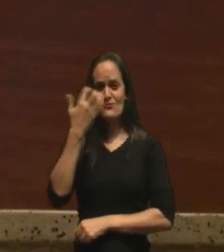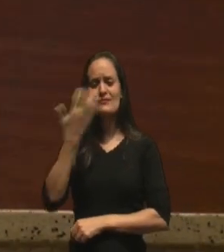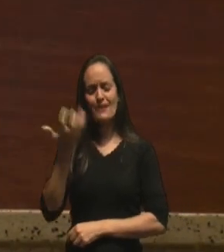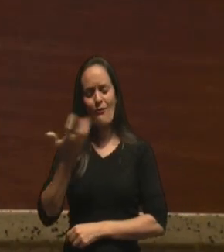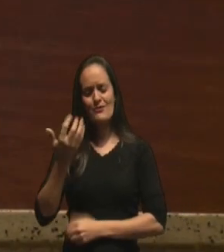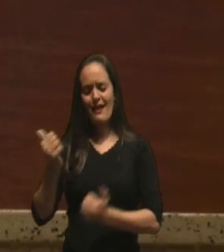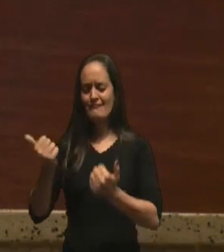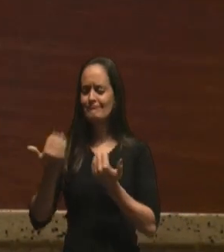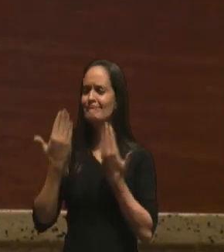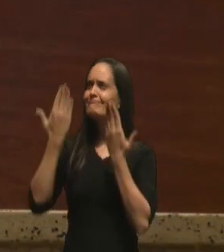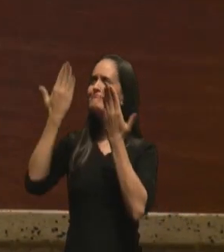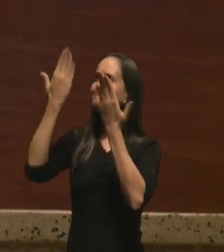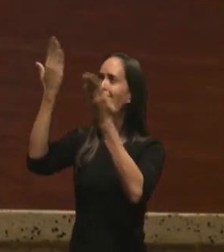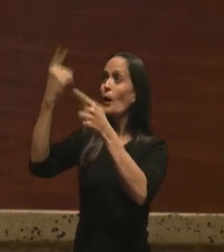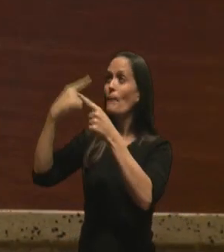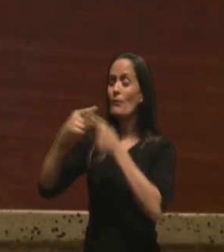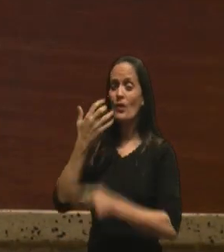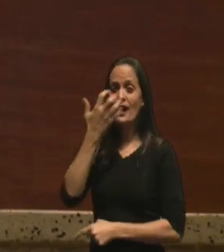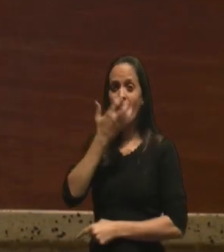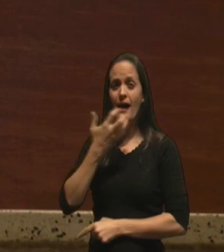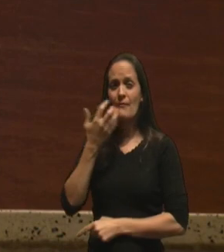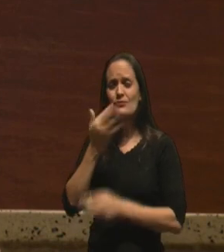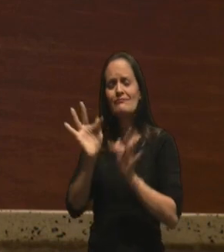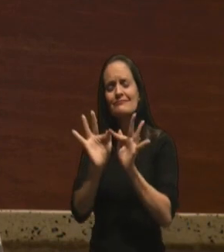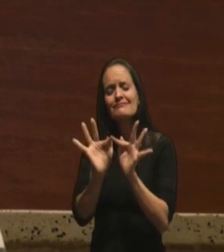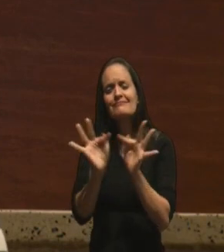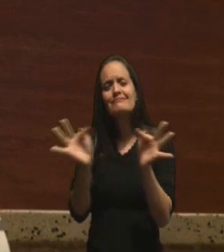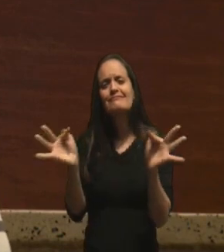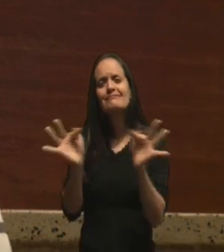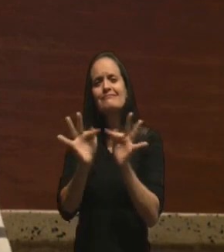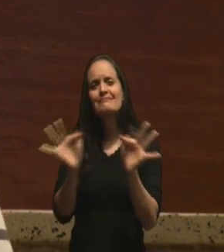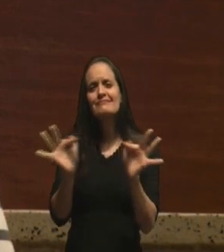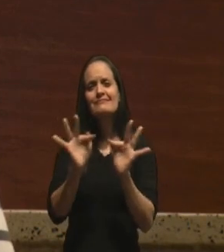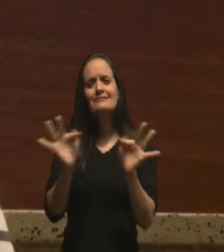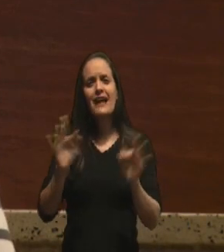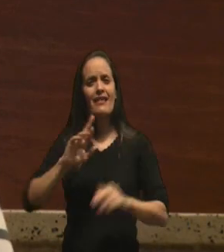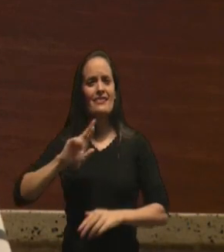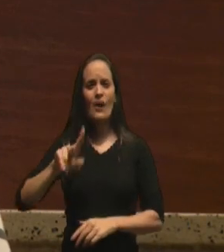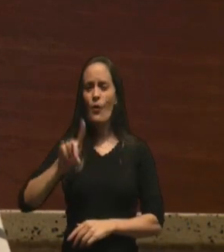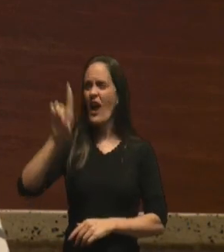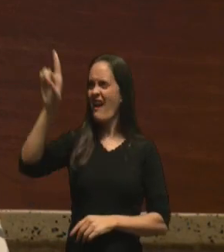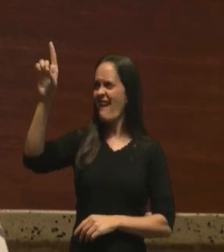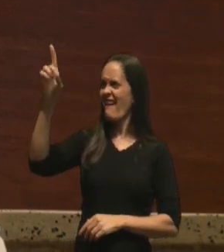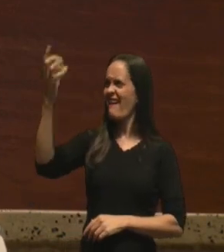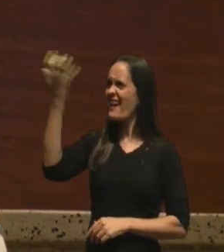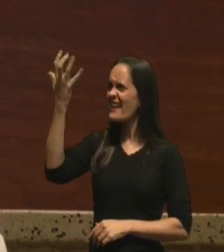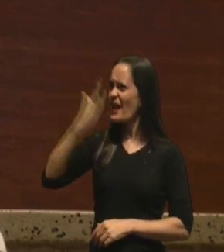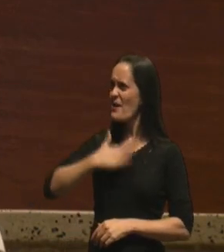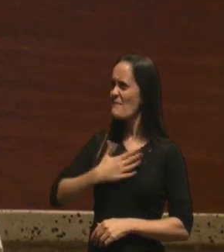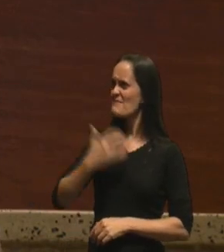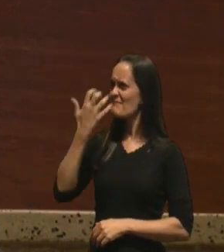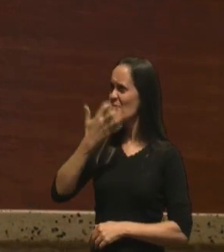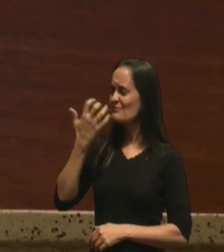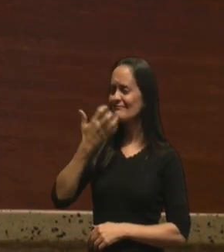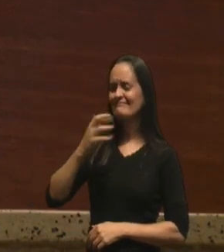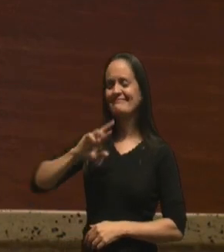canção, pois a música em si não é o que queres de